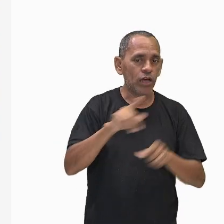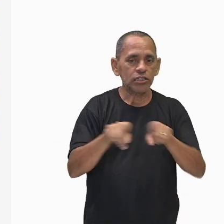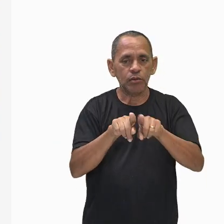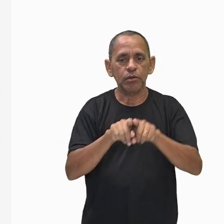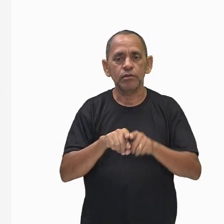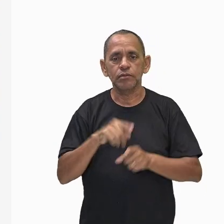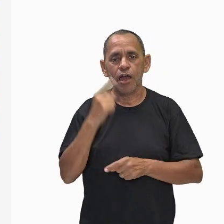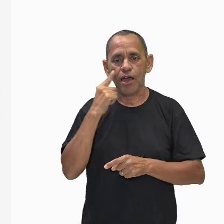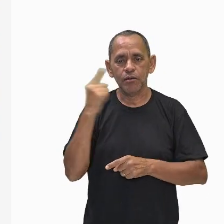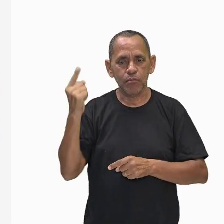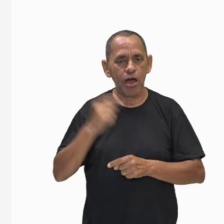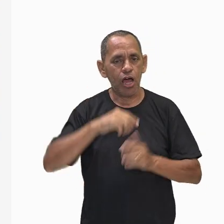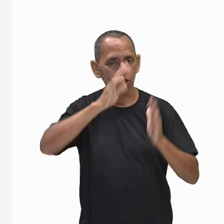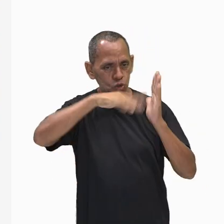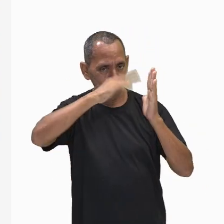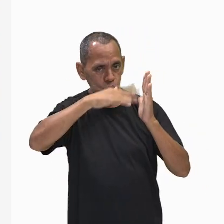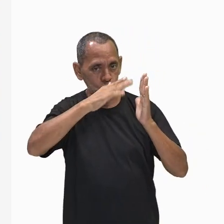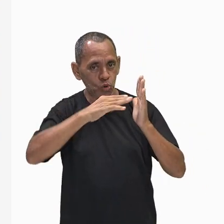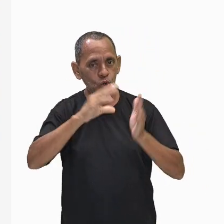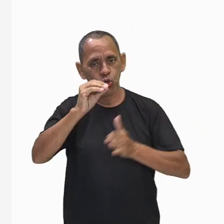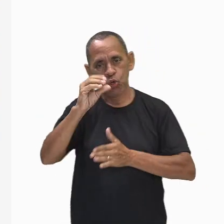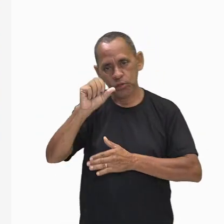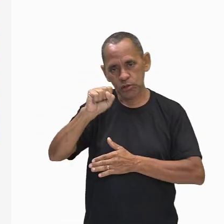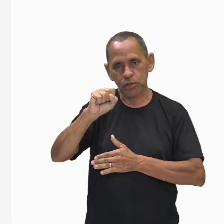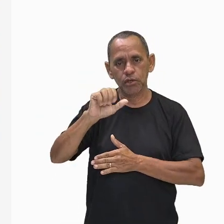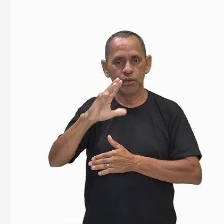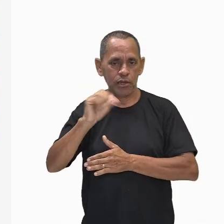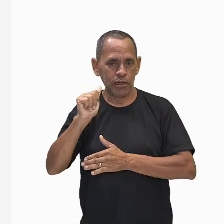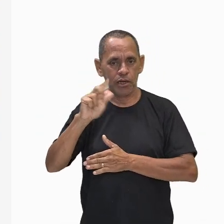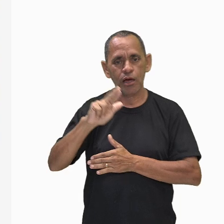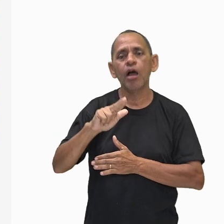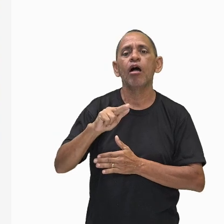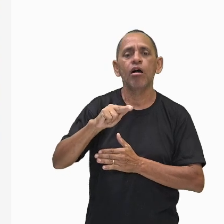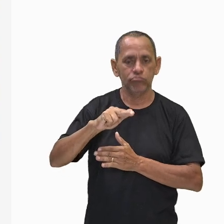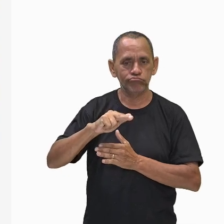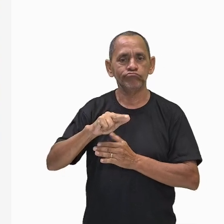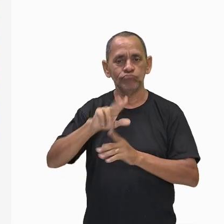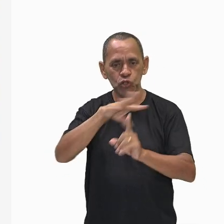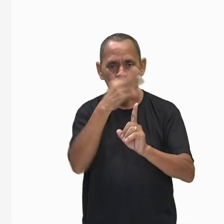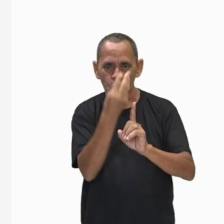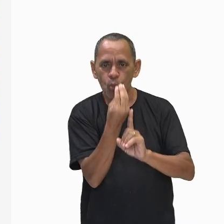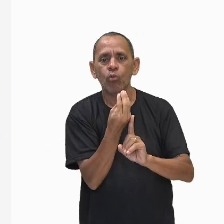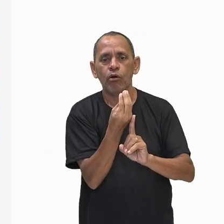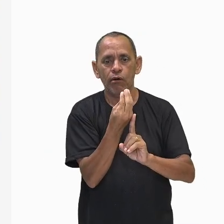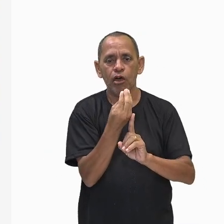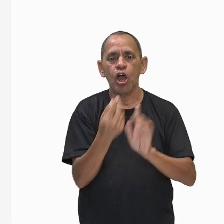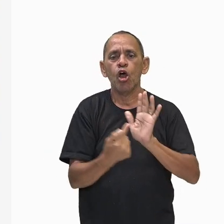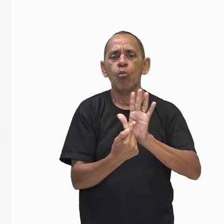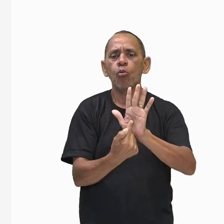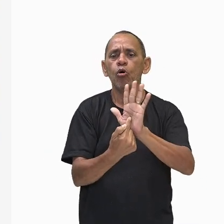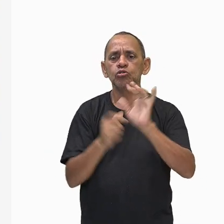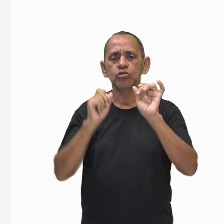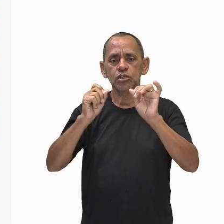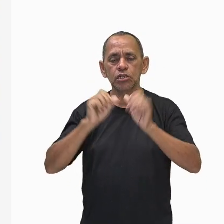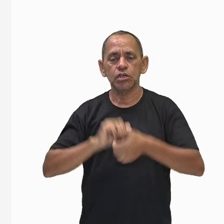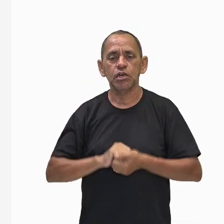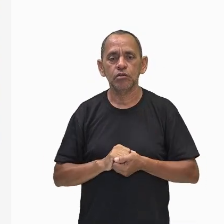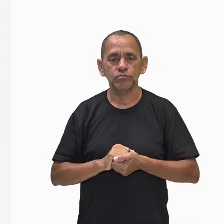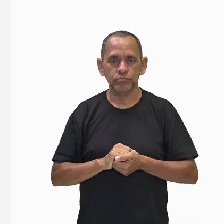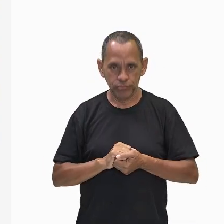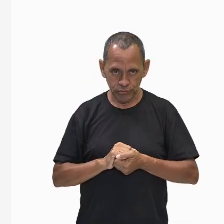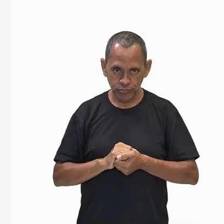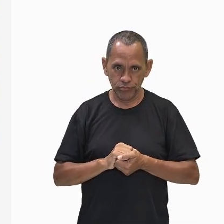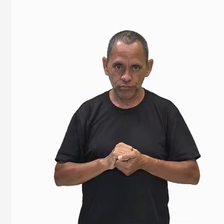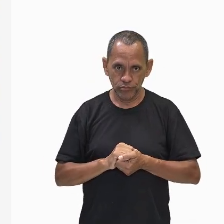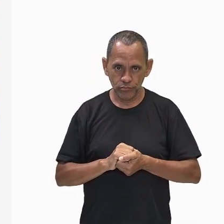pintor Oscar Pereira da Silva, e ela ilustra como um mito fundador, por assim dizer,